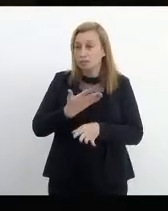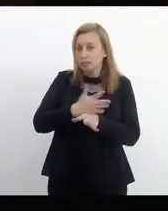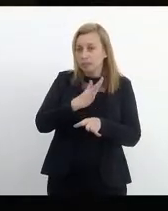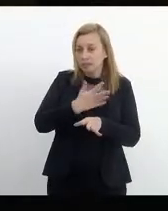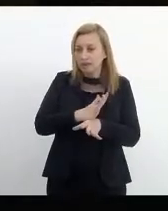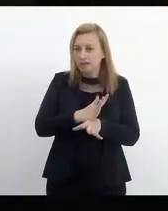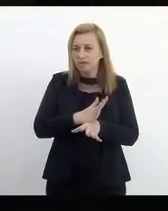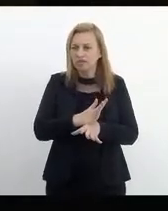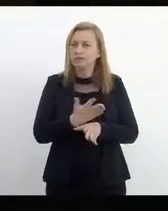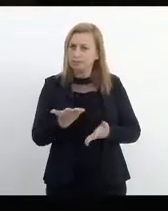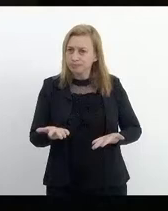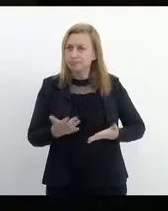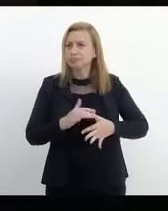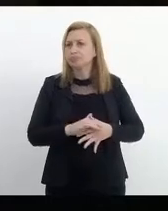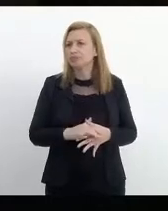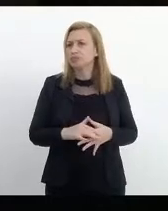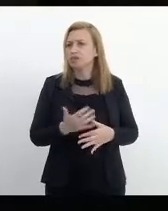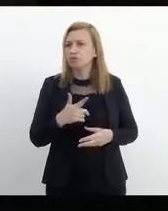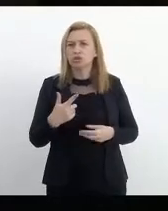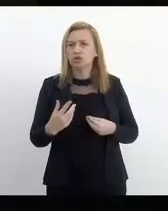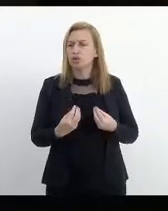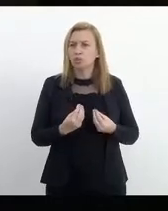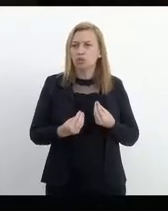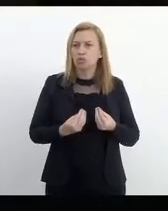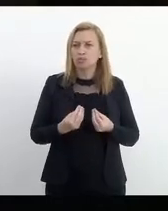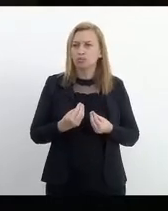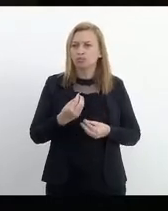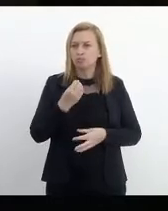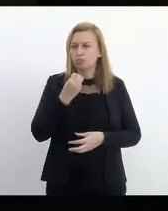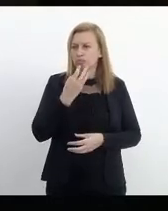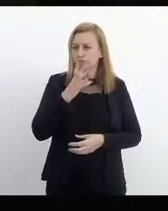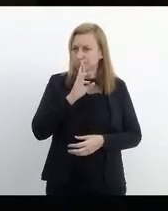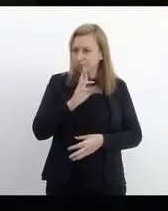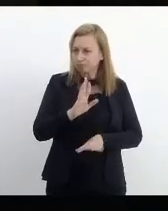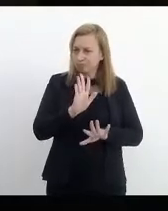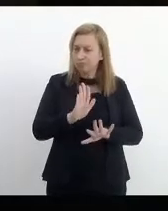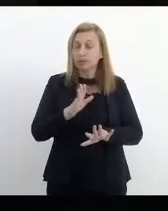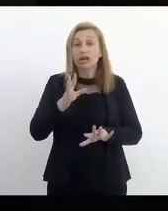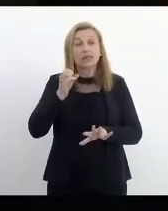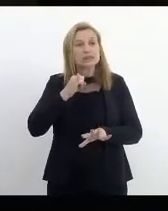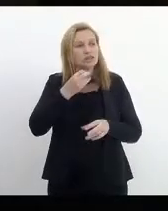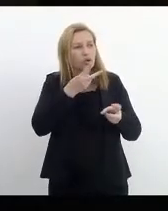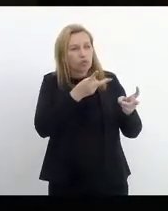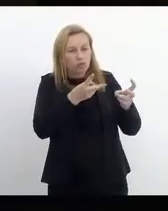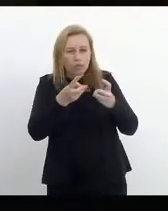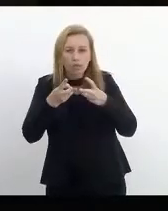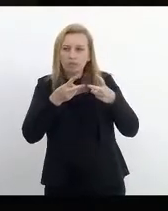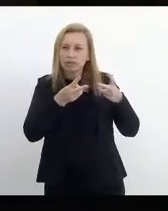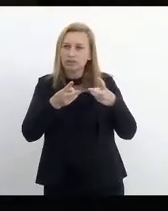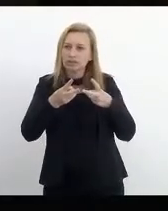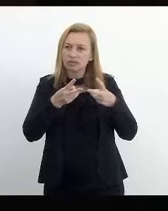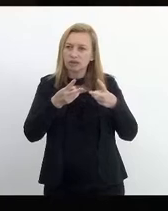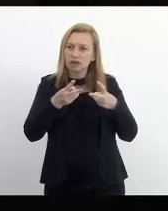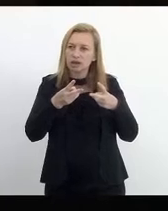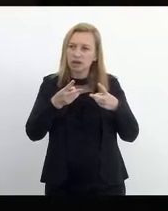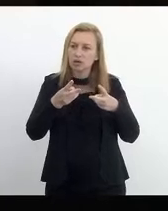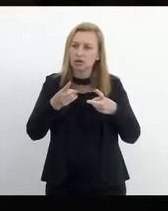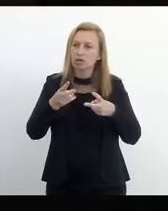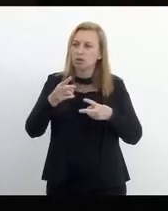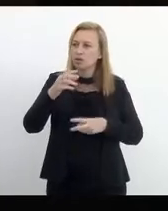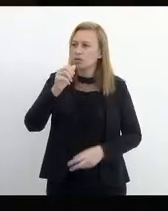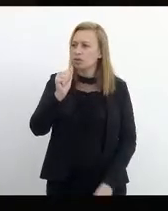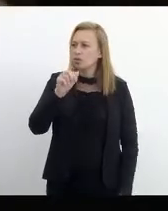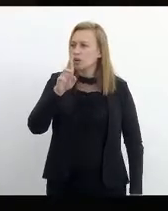práticas desta maneira não tem dado bom resultado se nós olharmos para o ar o Metropolitano